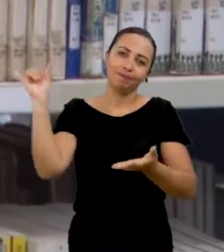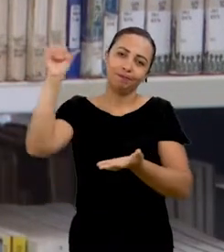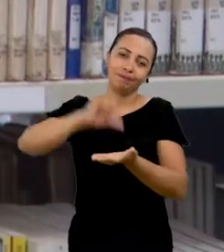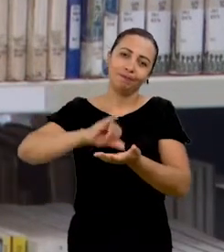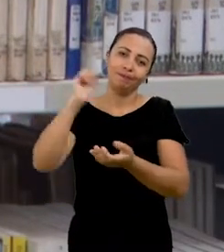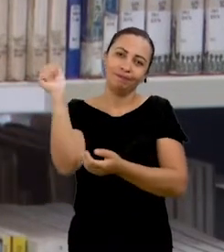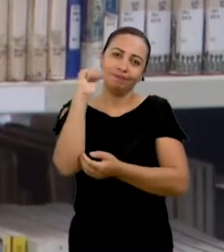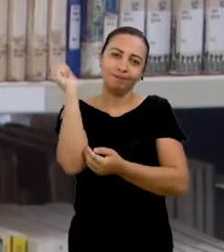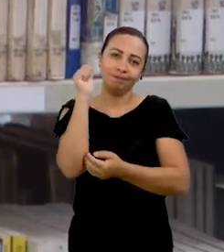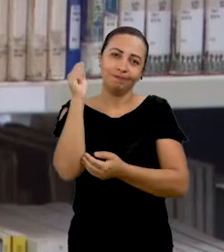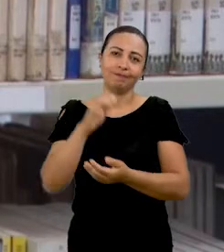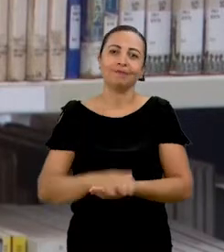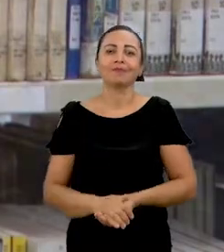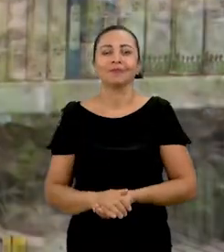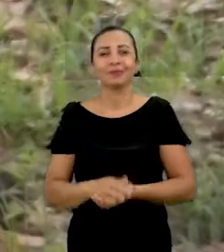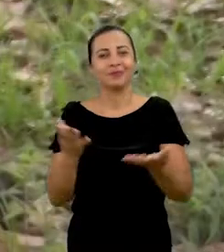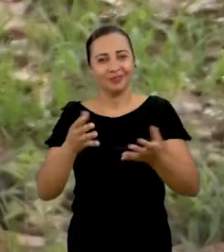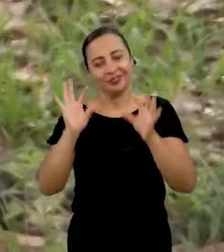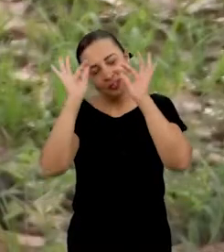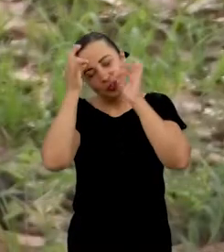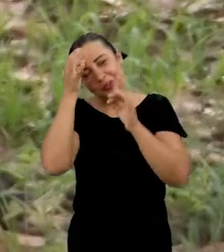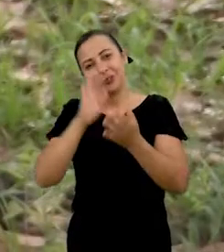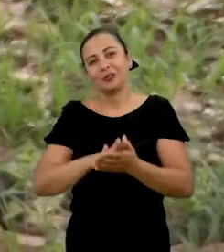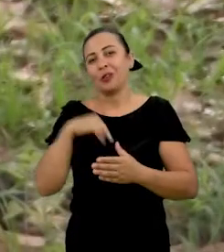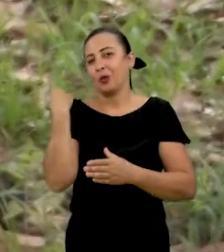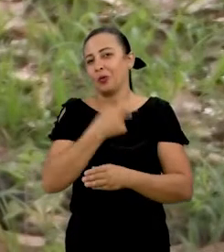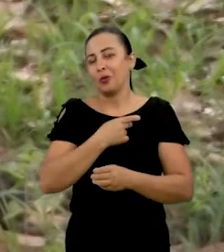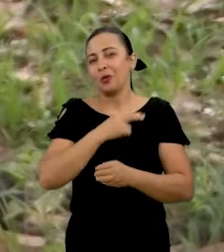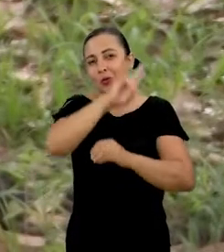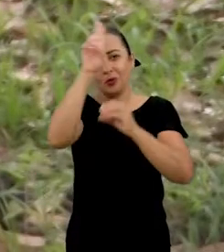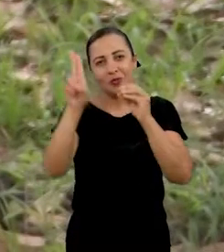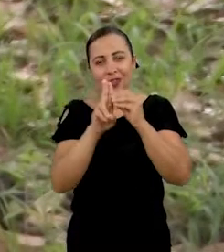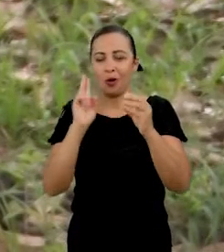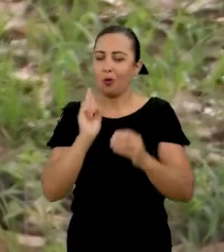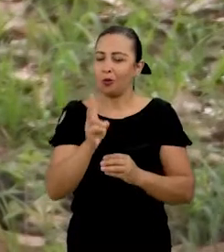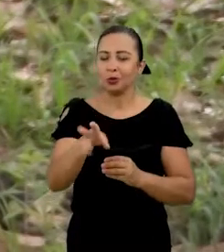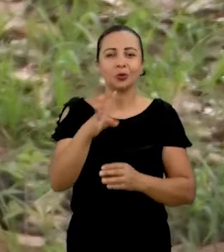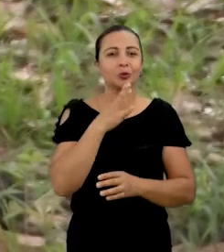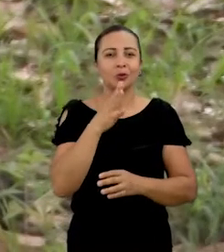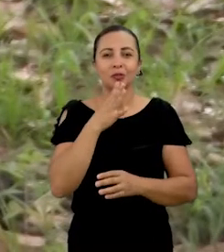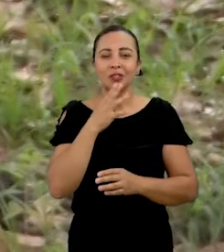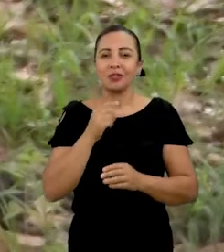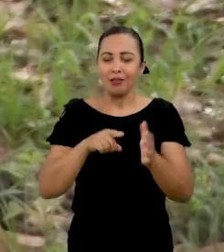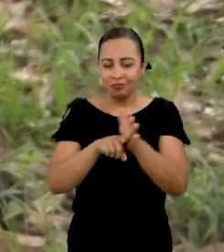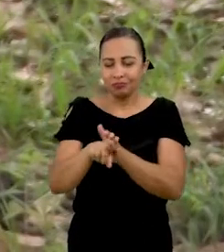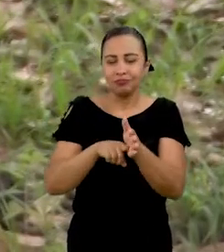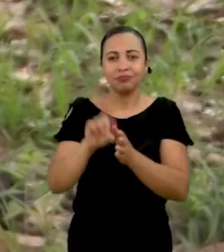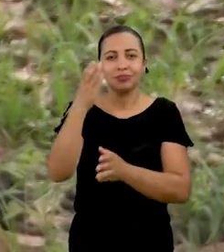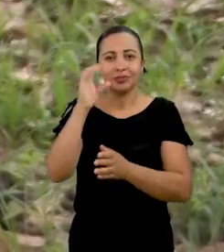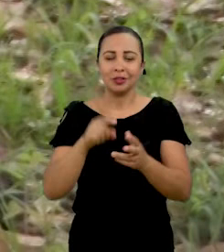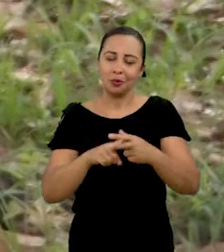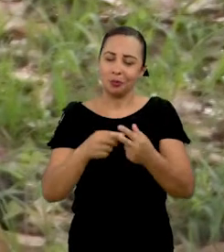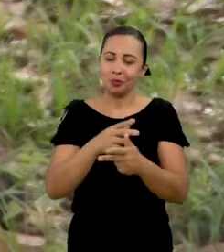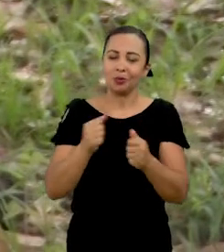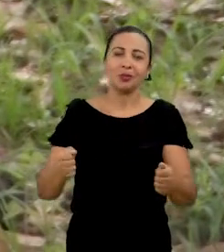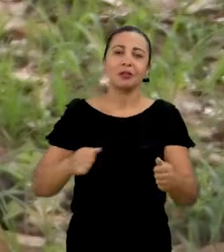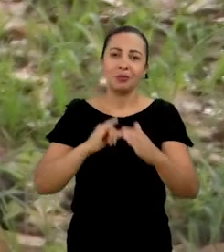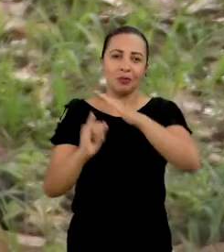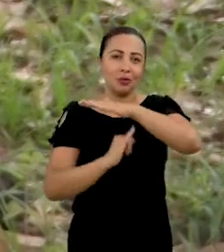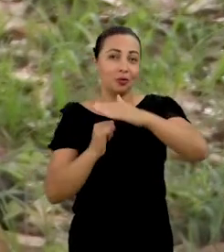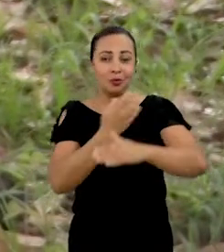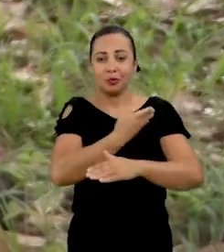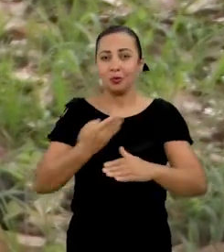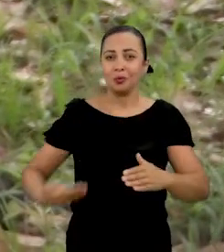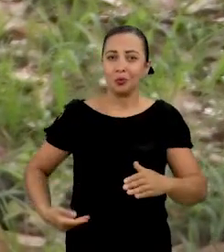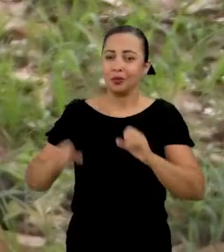da capital sergipana. E por hoje é só, mas no nosso próximo Univerciência a gente continua conhecendo as pesquisas científicas